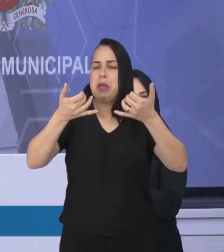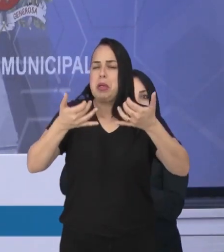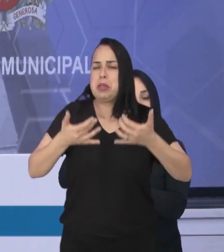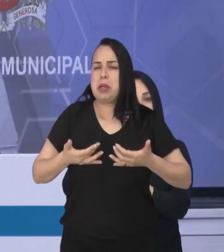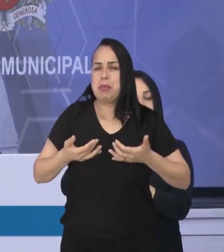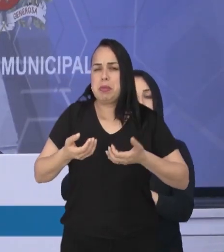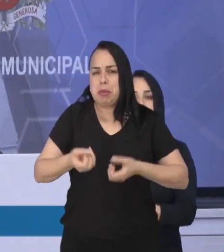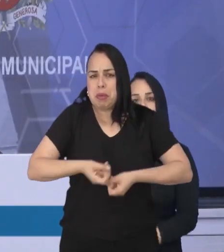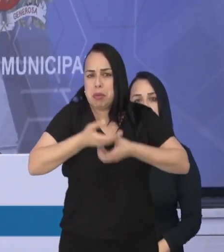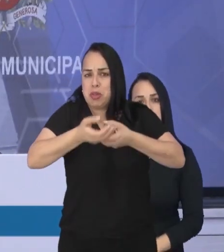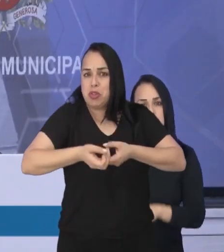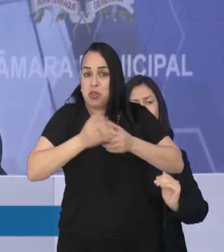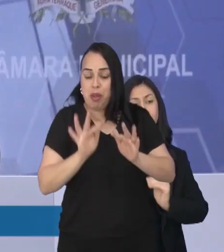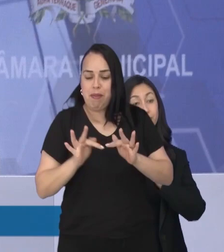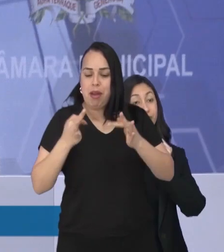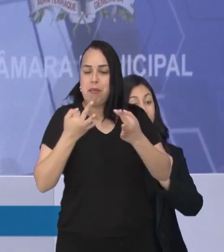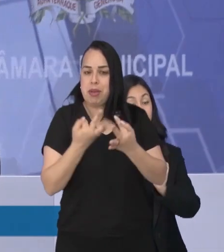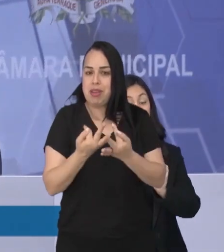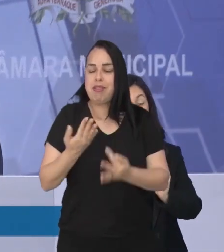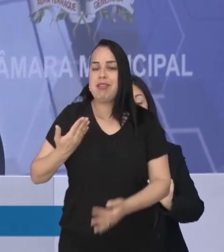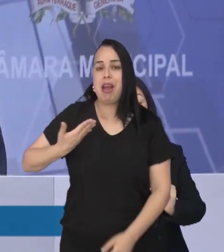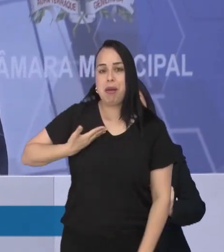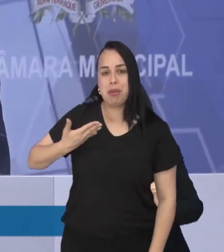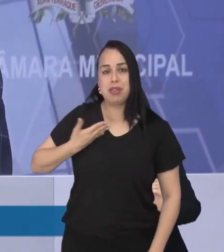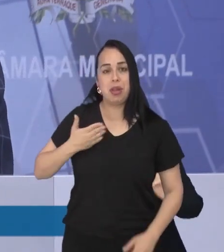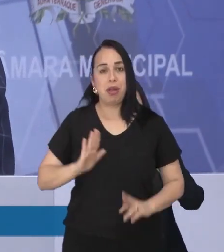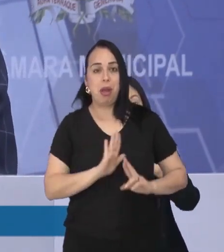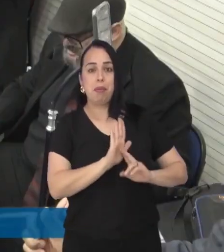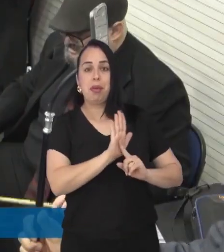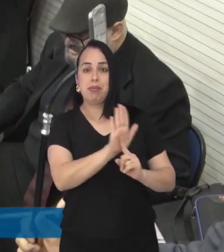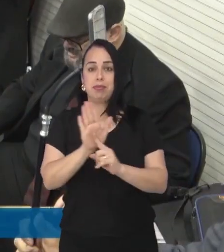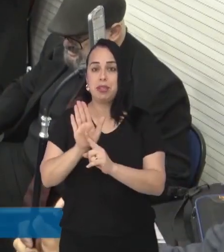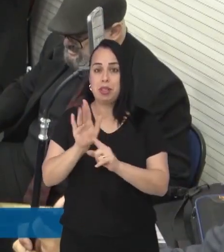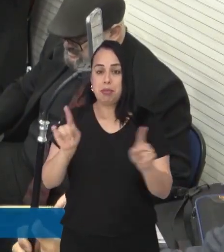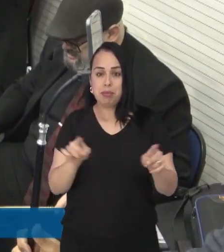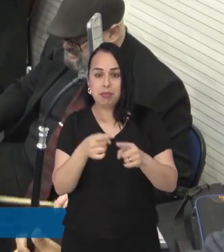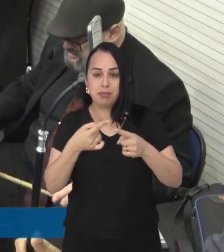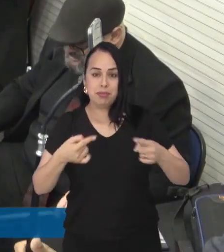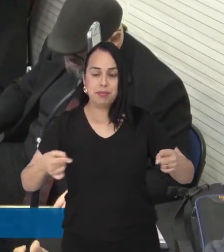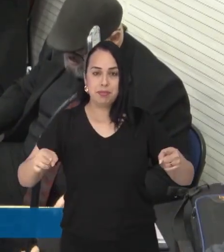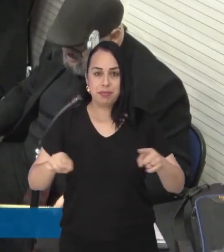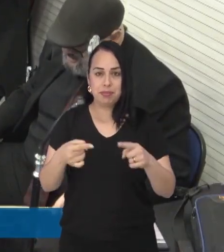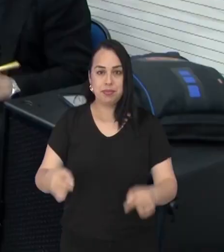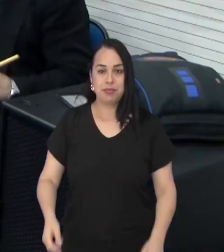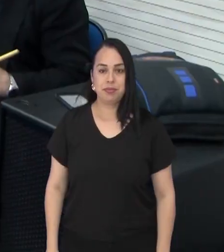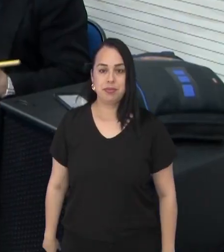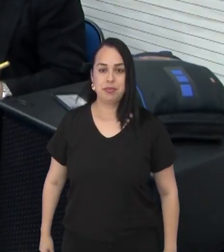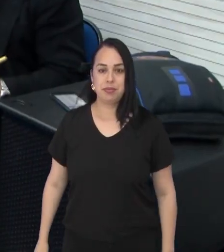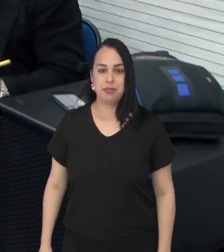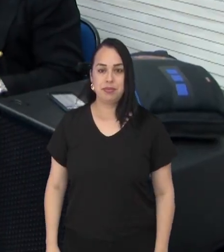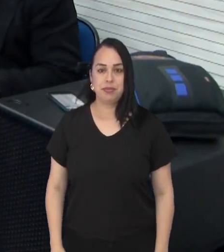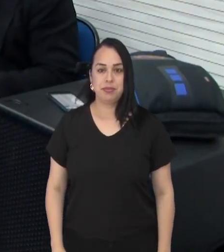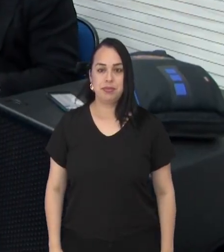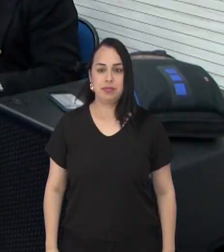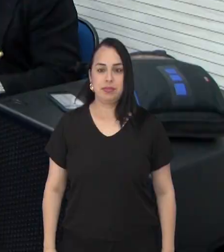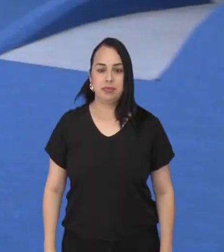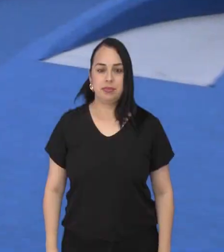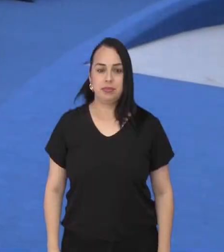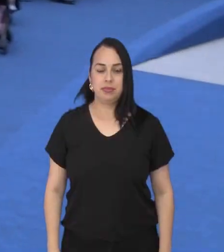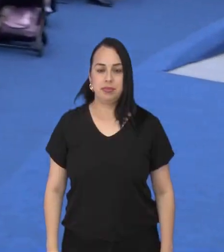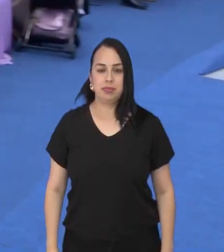marcada por depoimentos de amigos e familiares de Khaled e apresentações musicais.